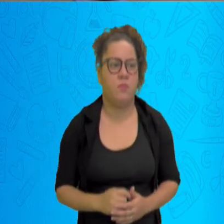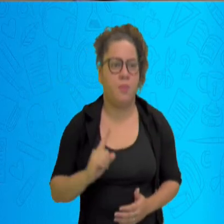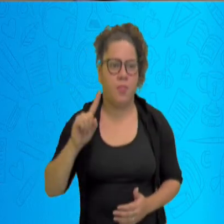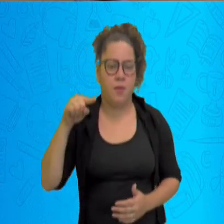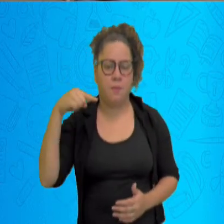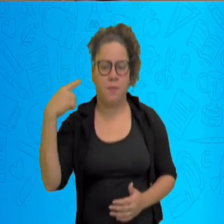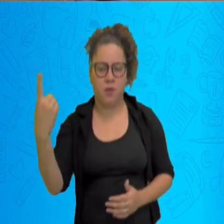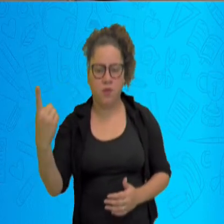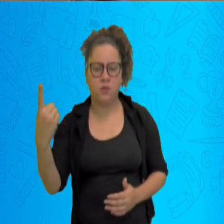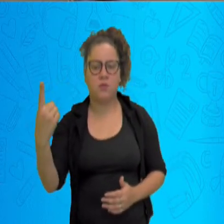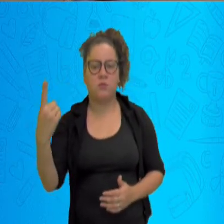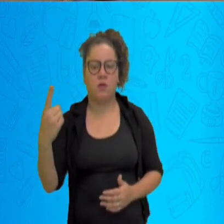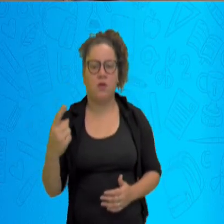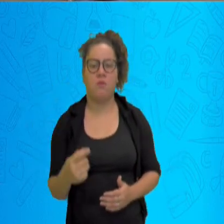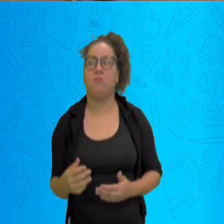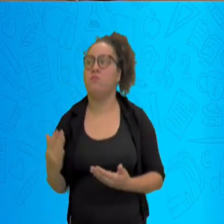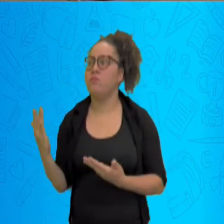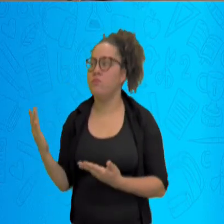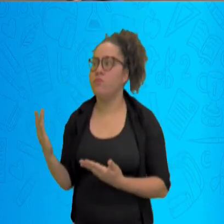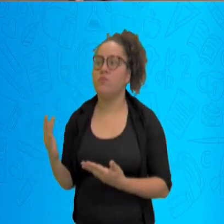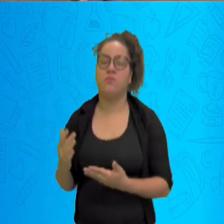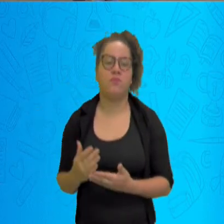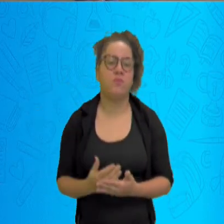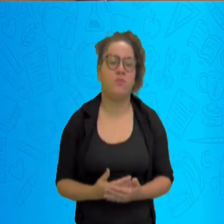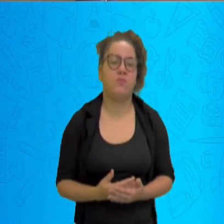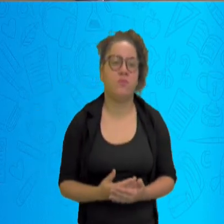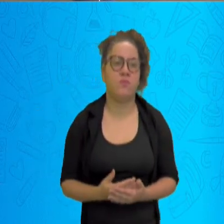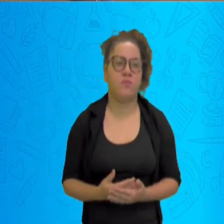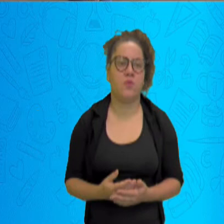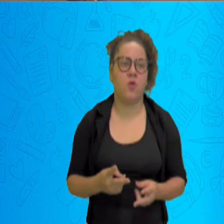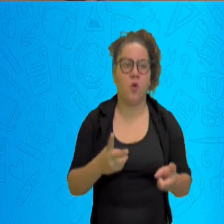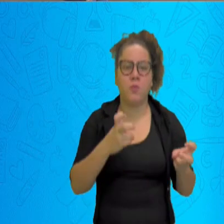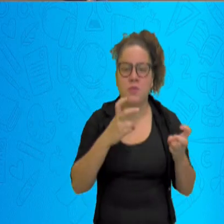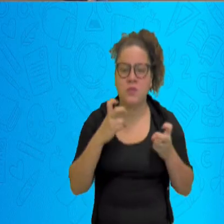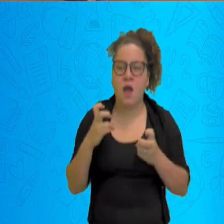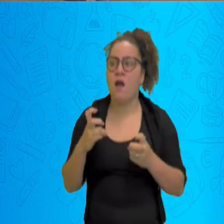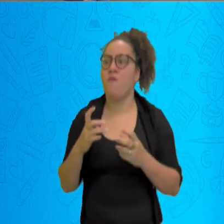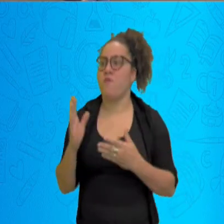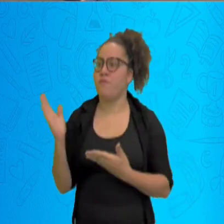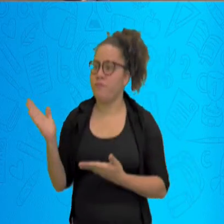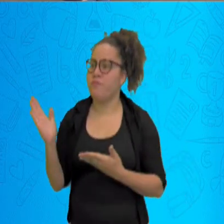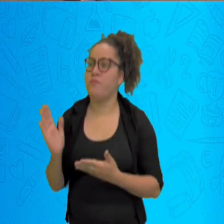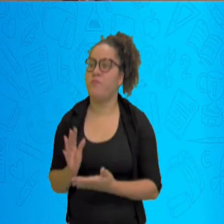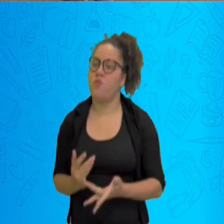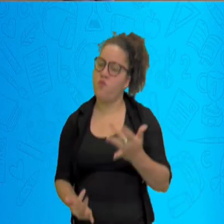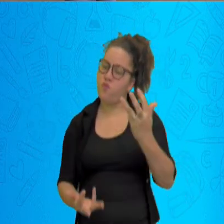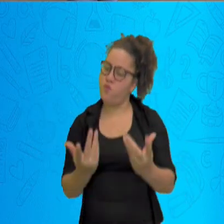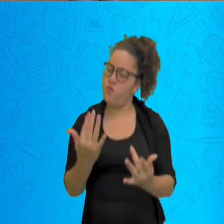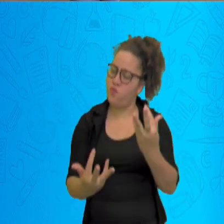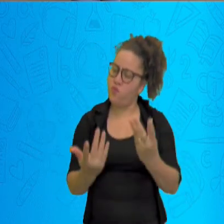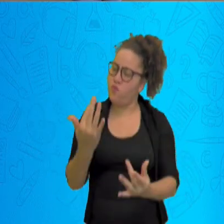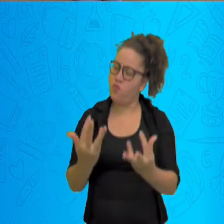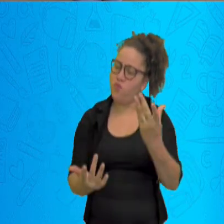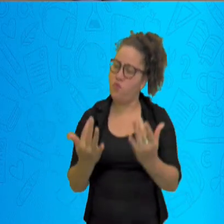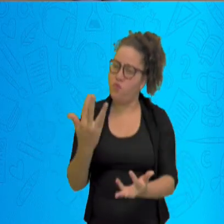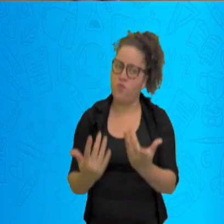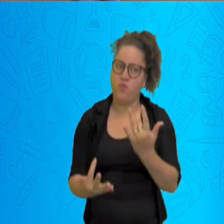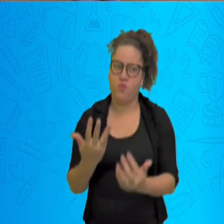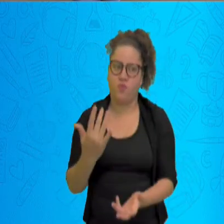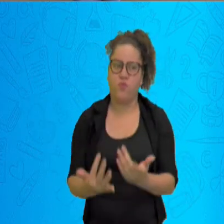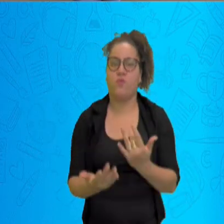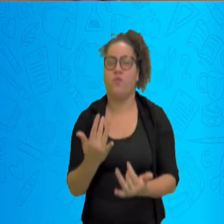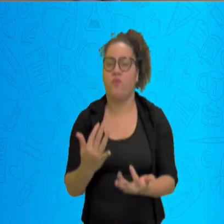no próximo slide, olha o processo aí. A água fervendo, você viu?